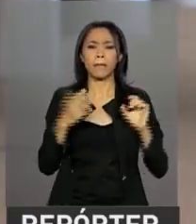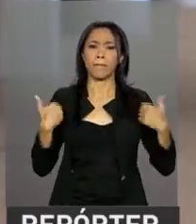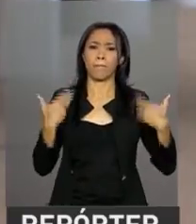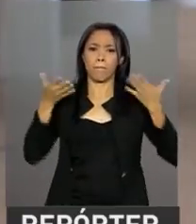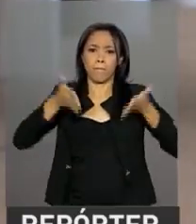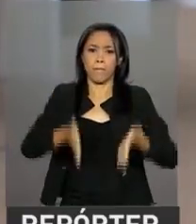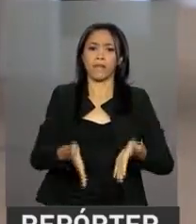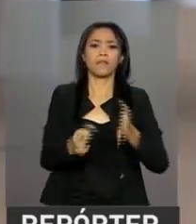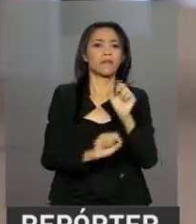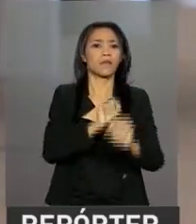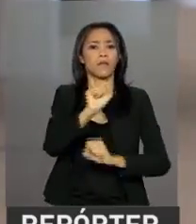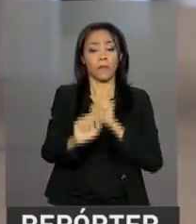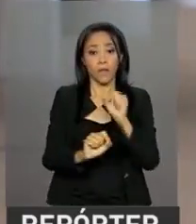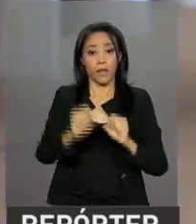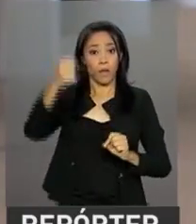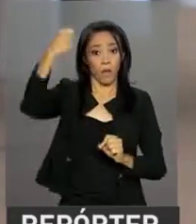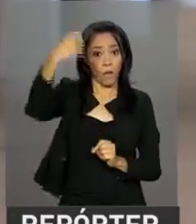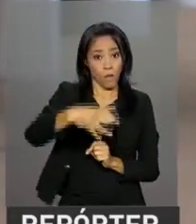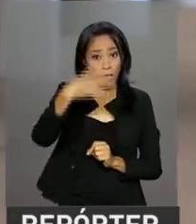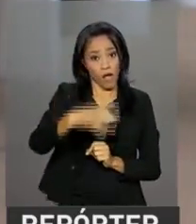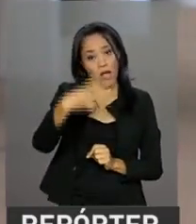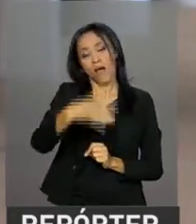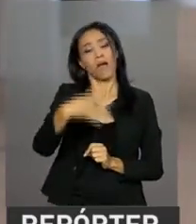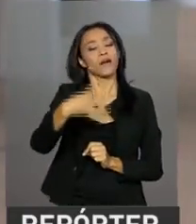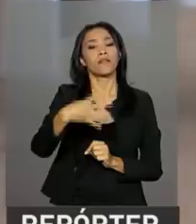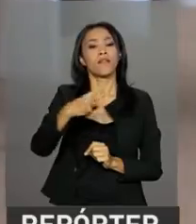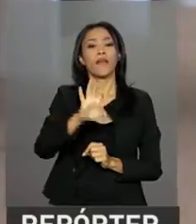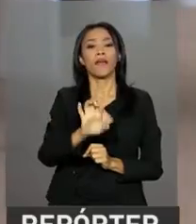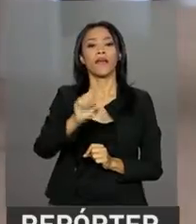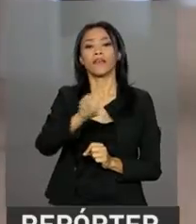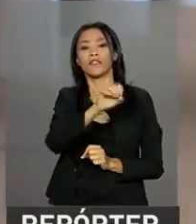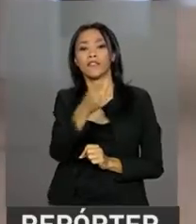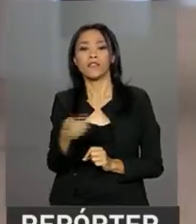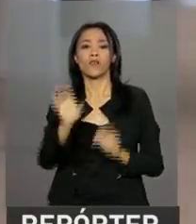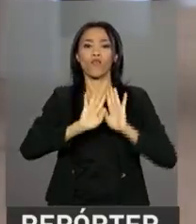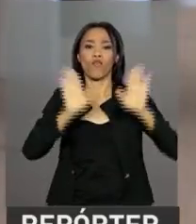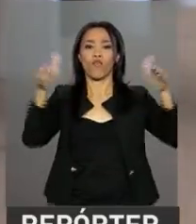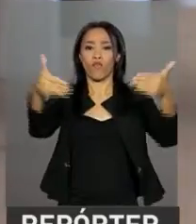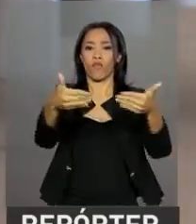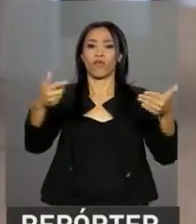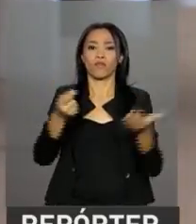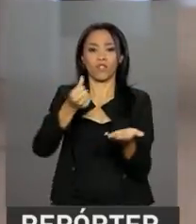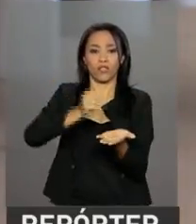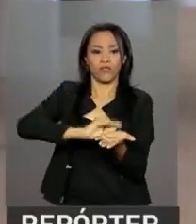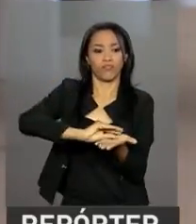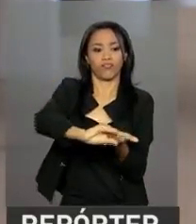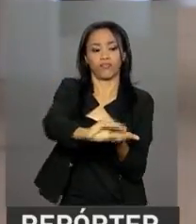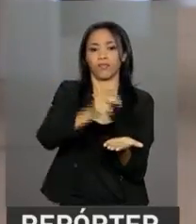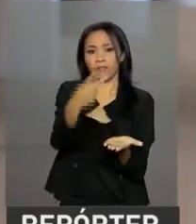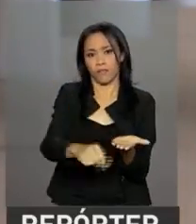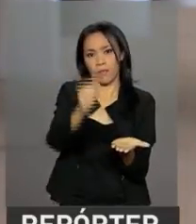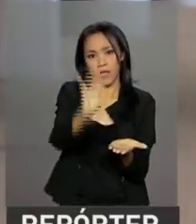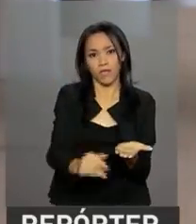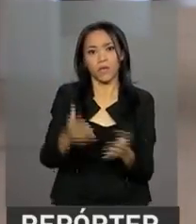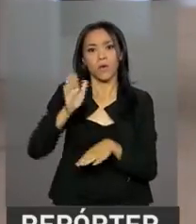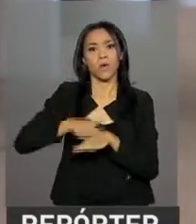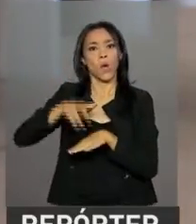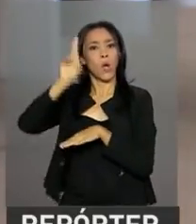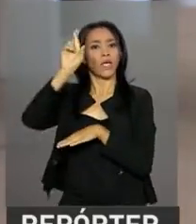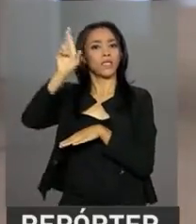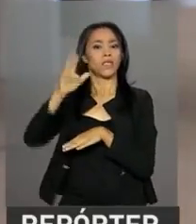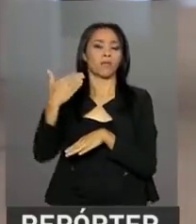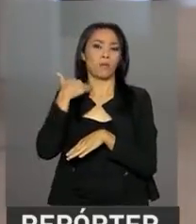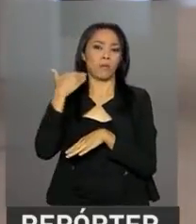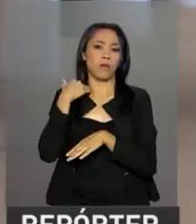a da quarta edição do fórum de investimentos do brasil que é organizado este evento pelo banco bradesco bb